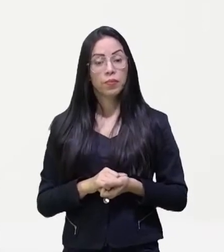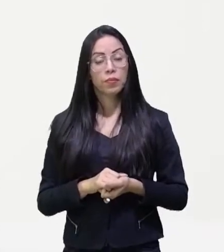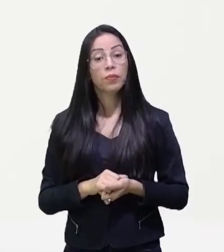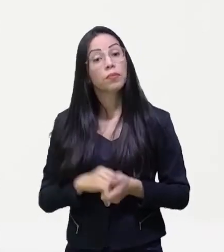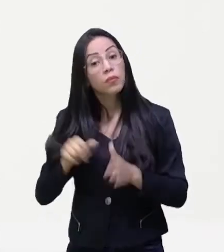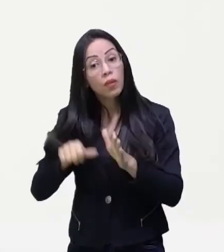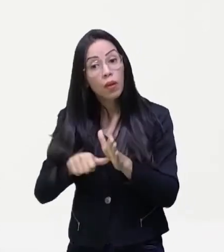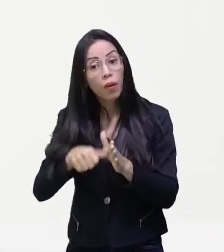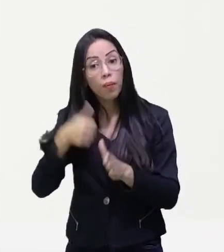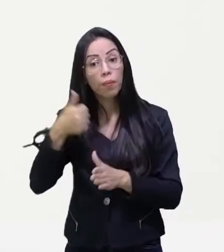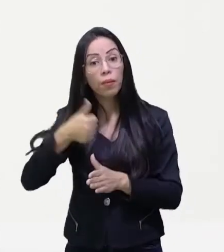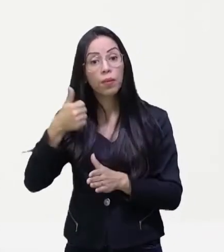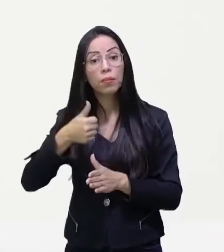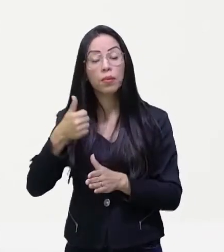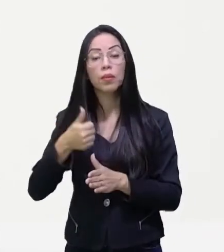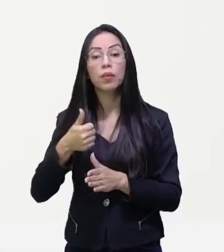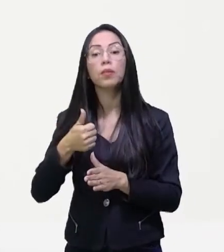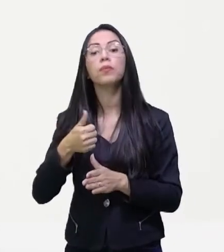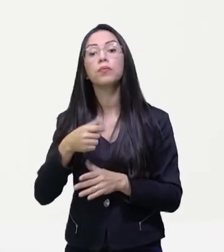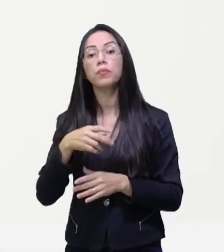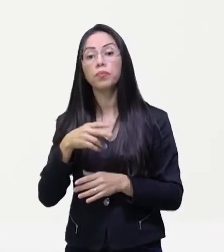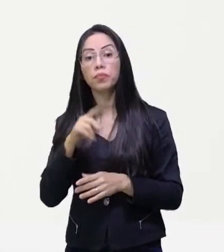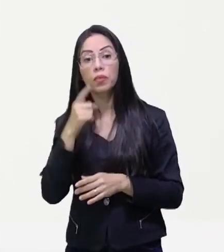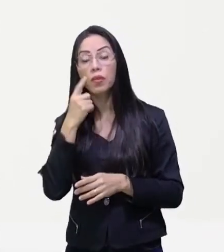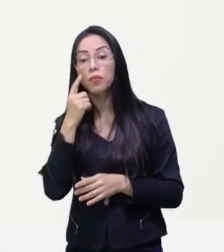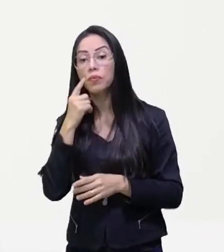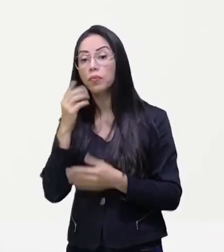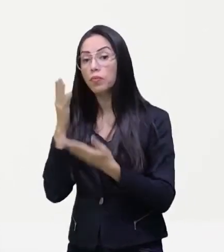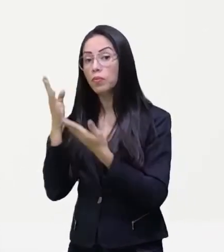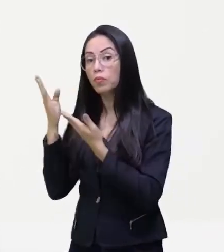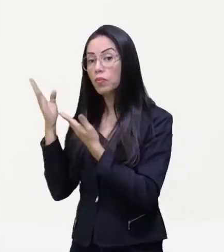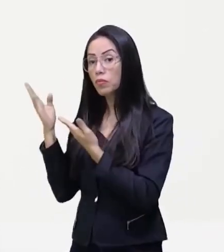Na carta, geralmente, o que vem em cima?